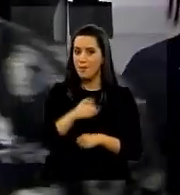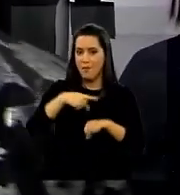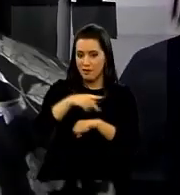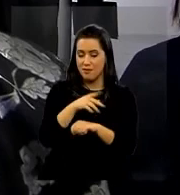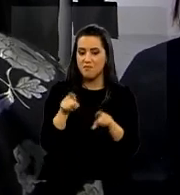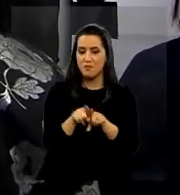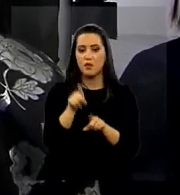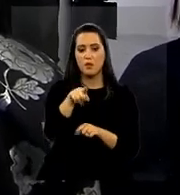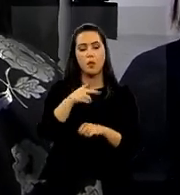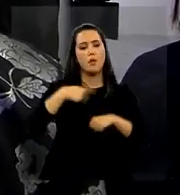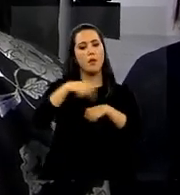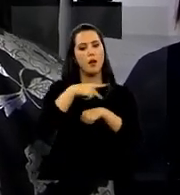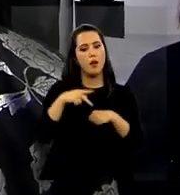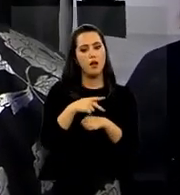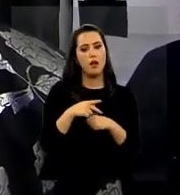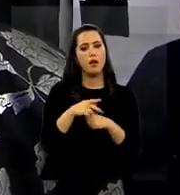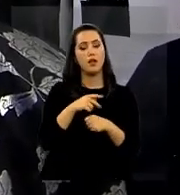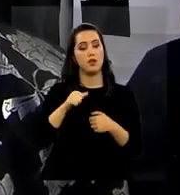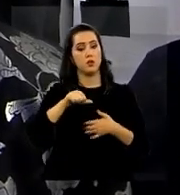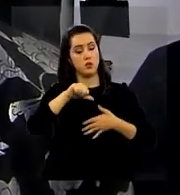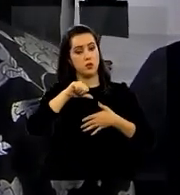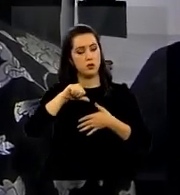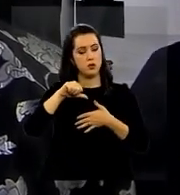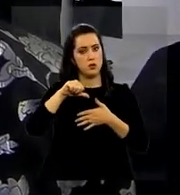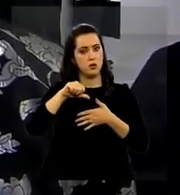também um país sul-americano,